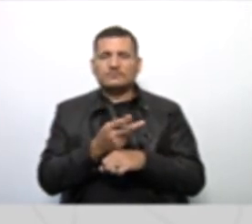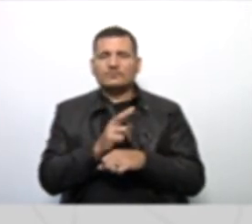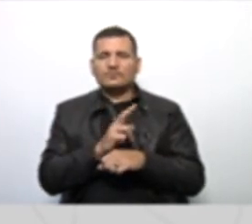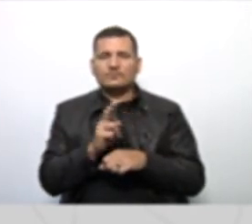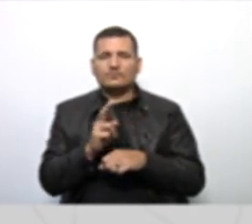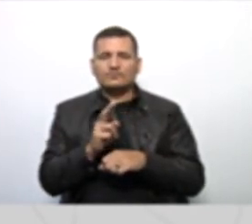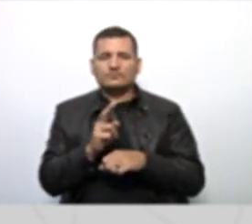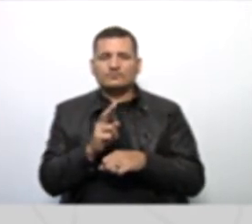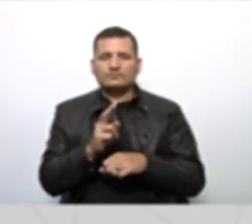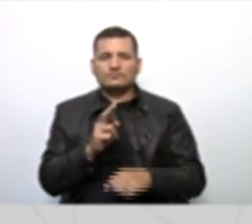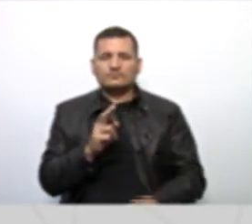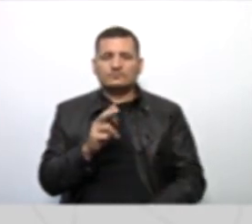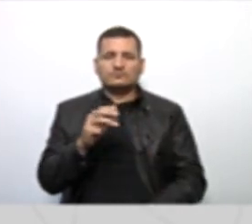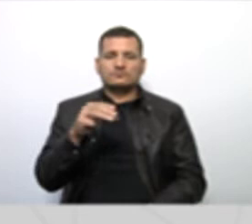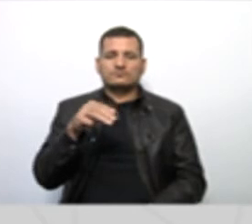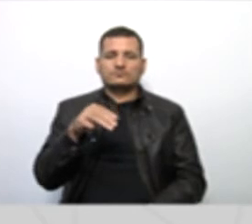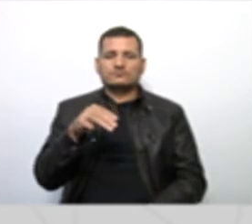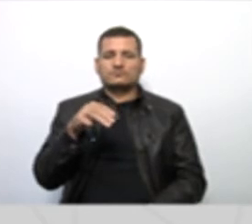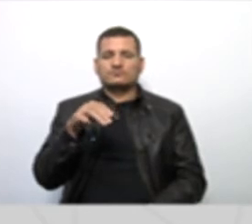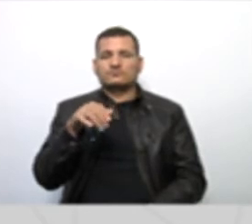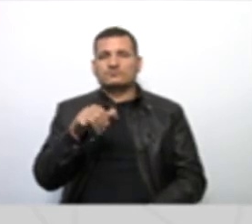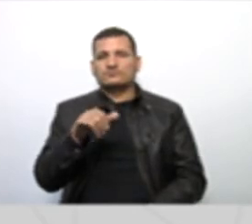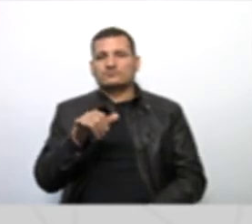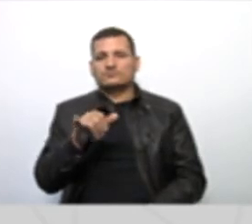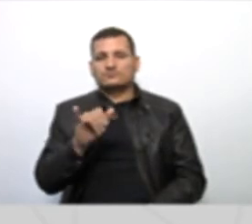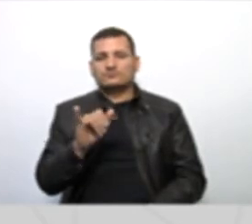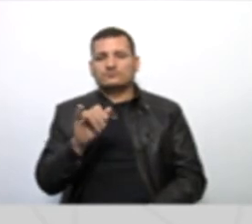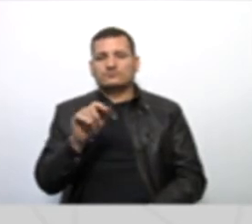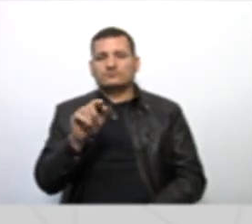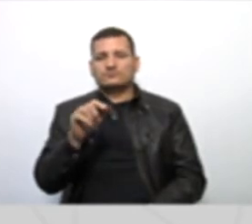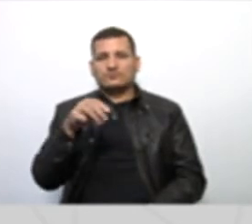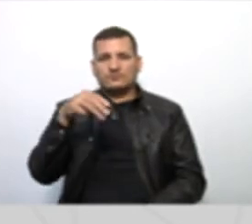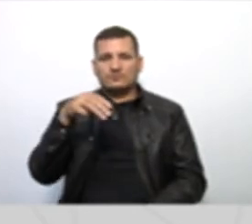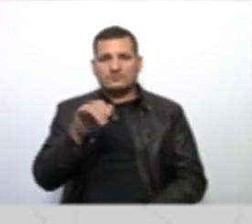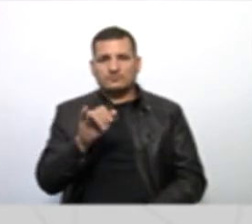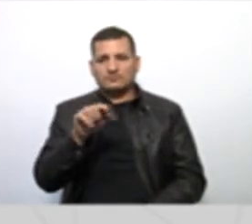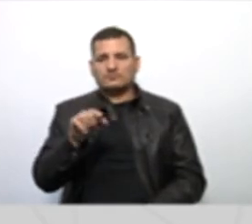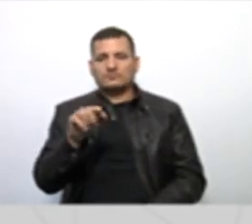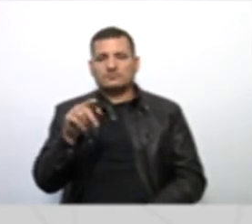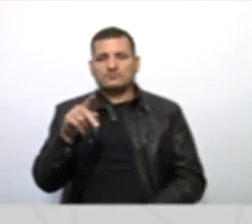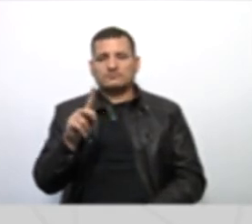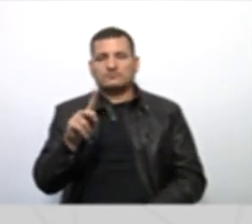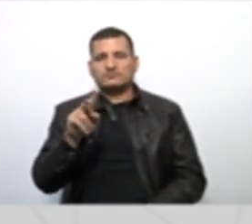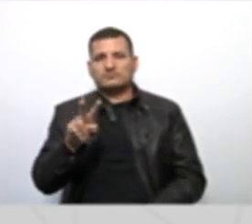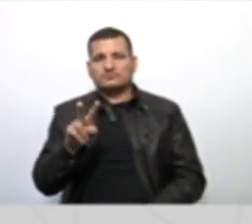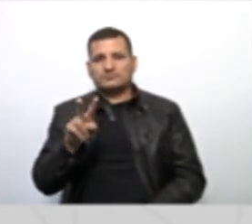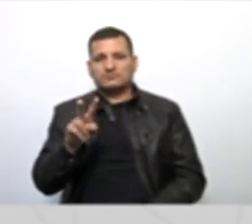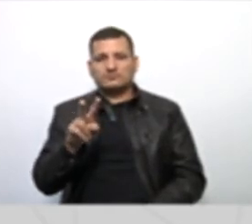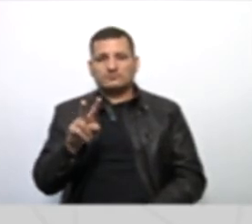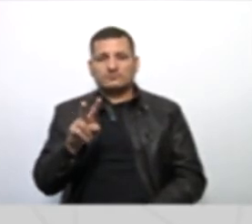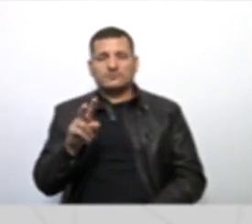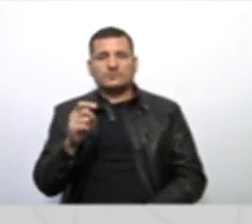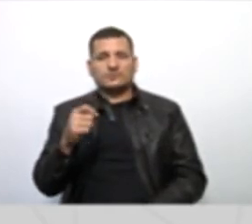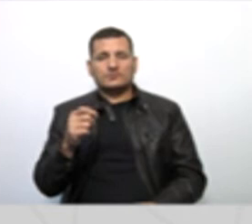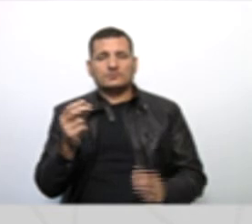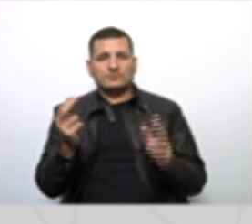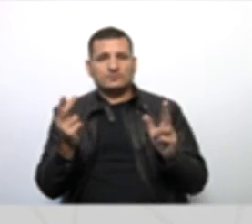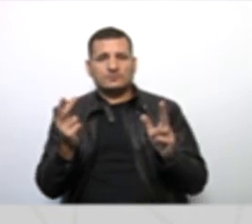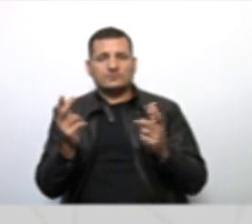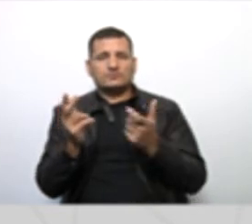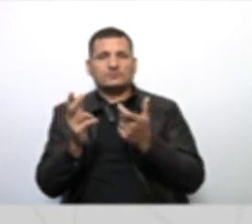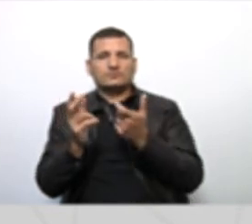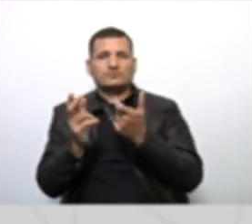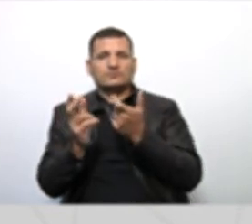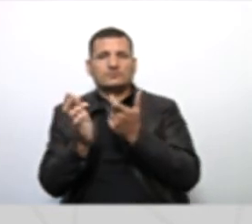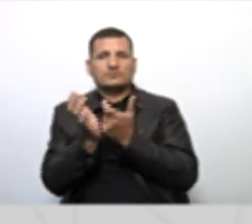chamado my.kiv, que tem que ser o mesmo nome da sua classe, tá vendo? O mesmo nome da sua classe,